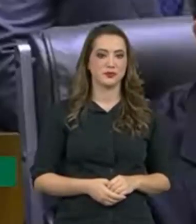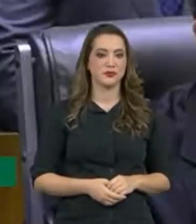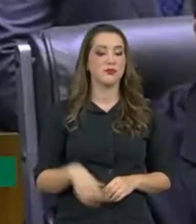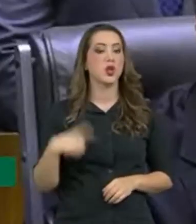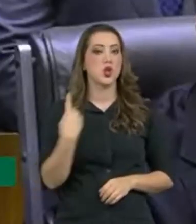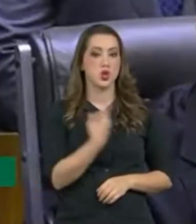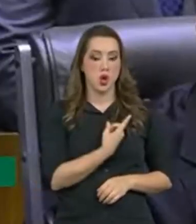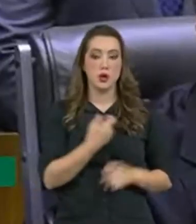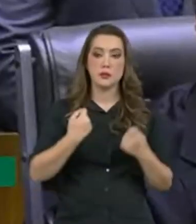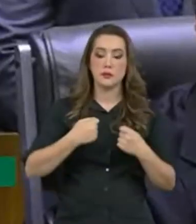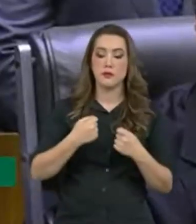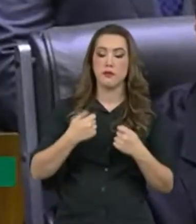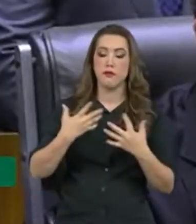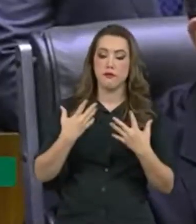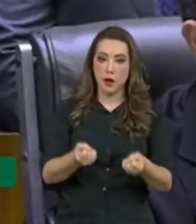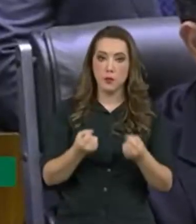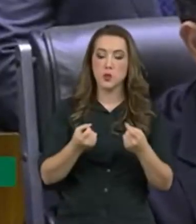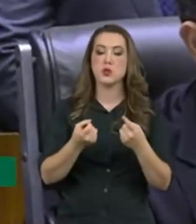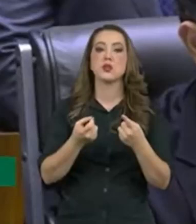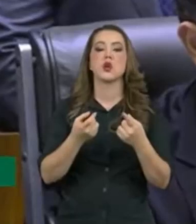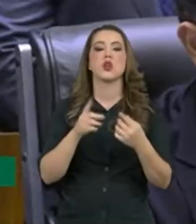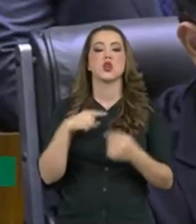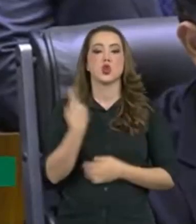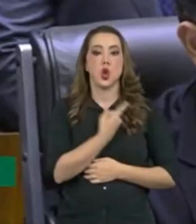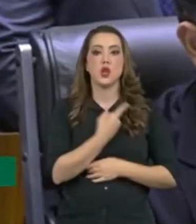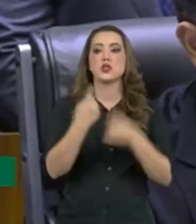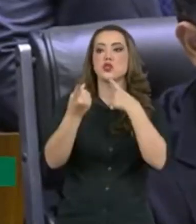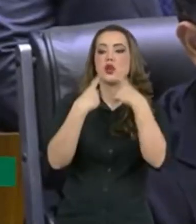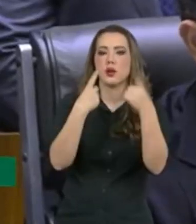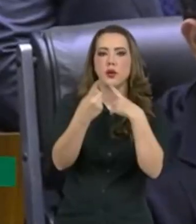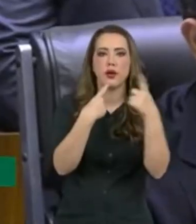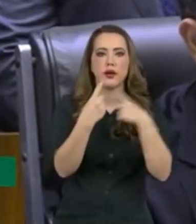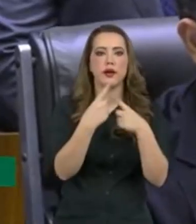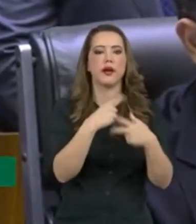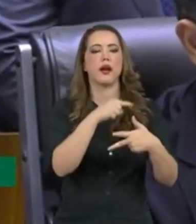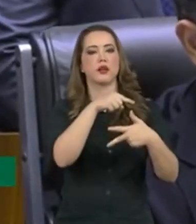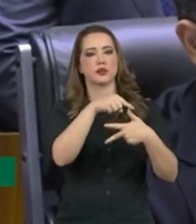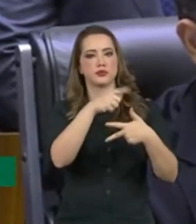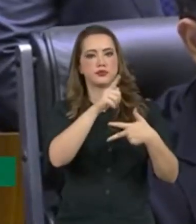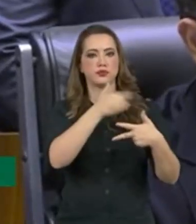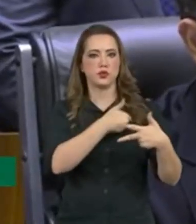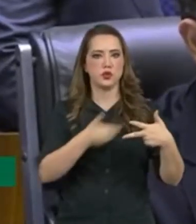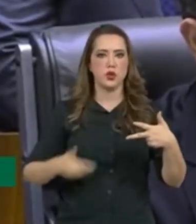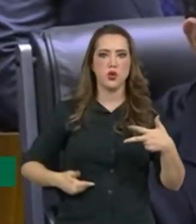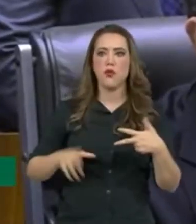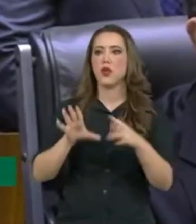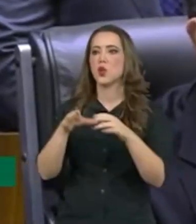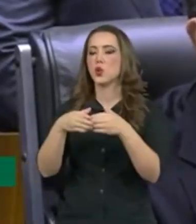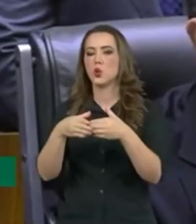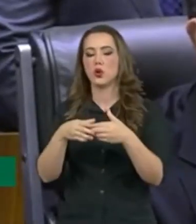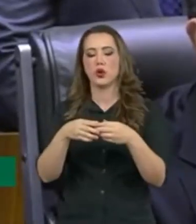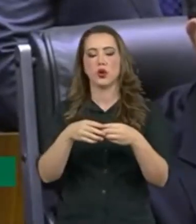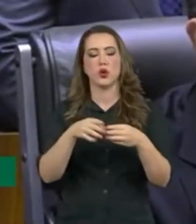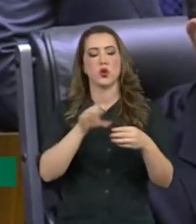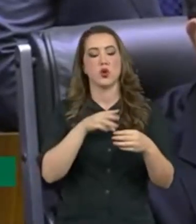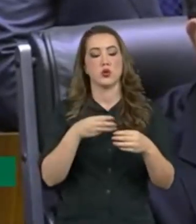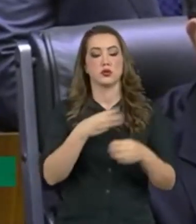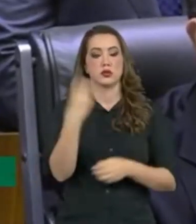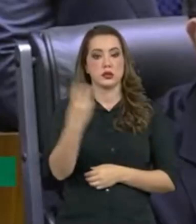Vamos dialogar de forma tripartite, governo, centrais sindicais e